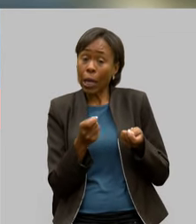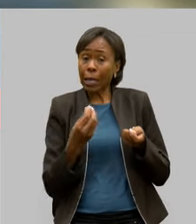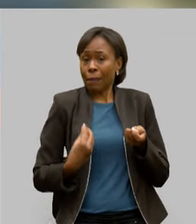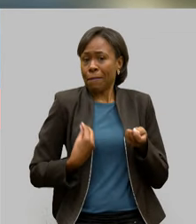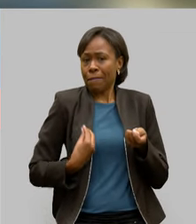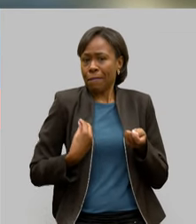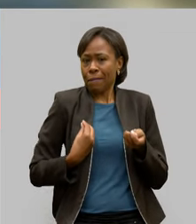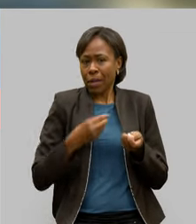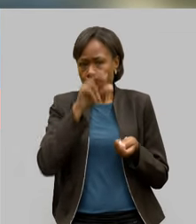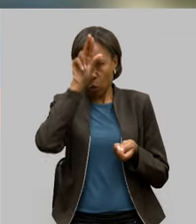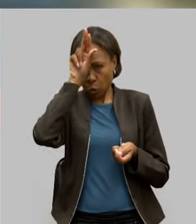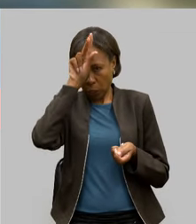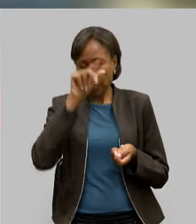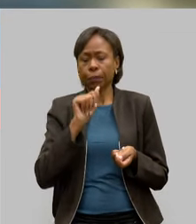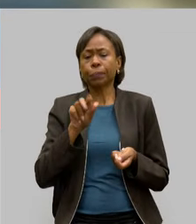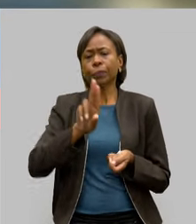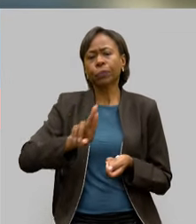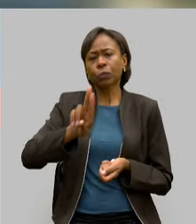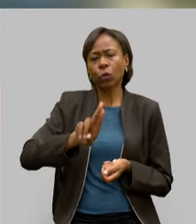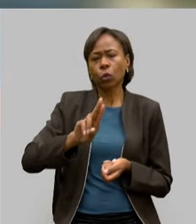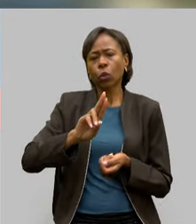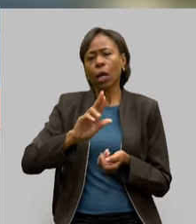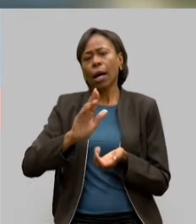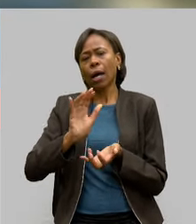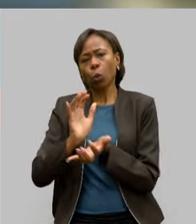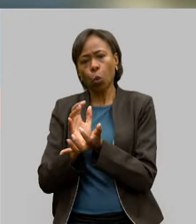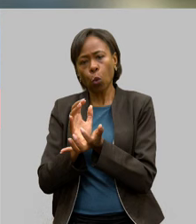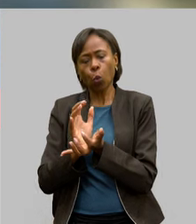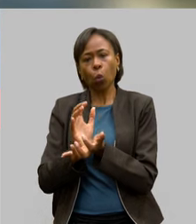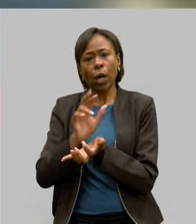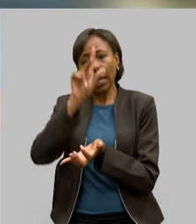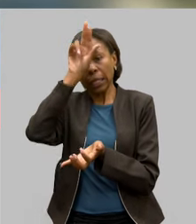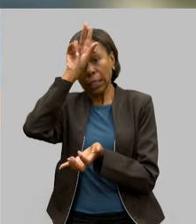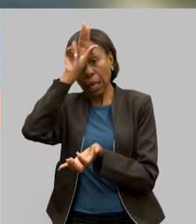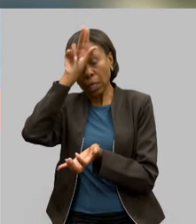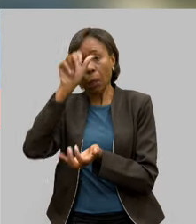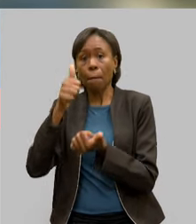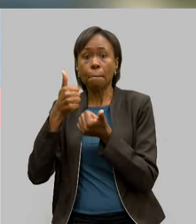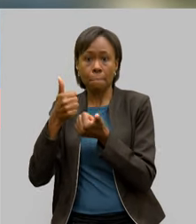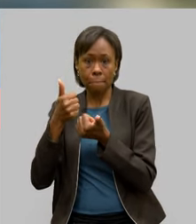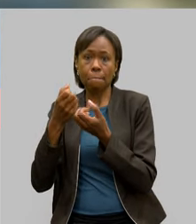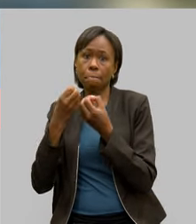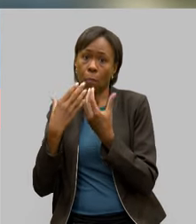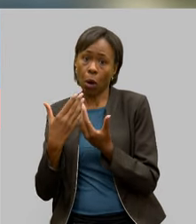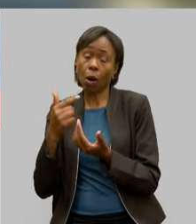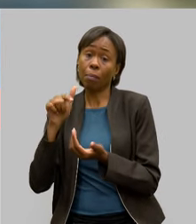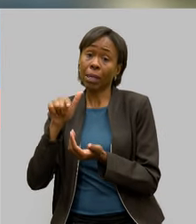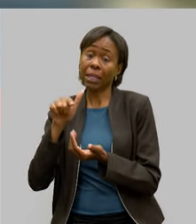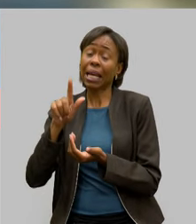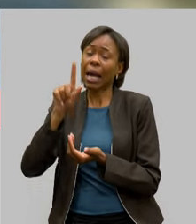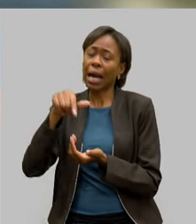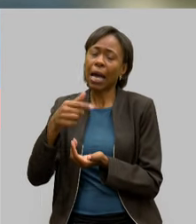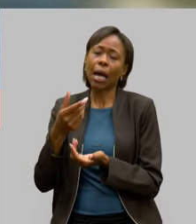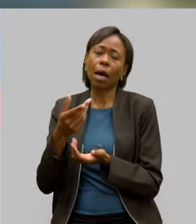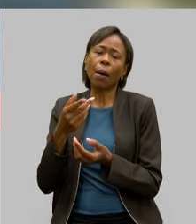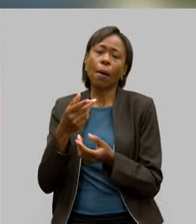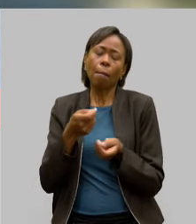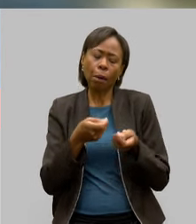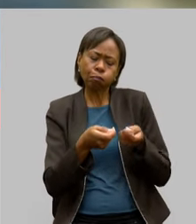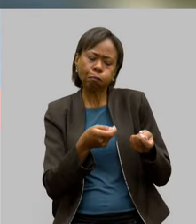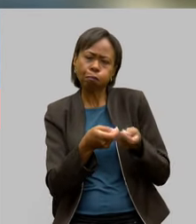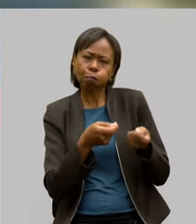utilizamos insetos benéficos que nós chamamos de inimigos naturais para fazer a regulação dos